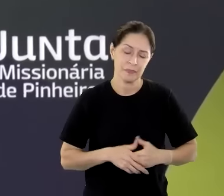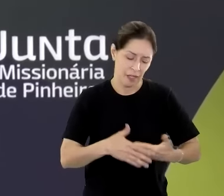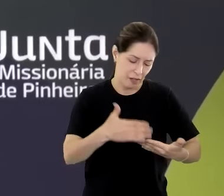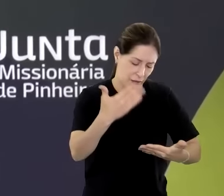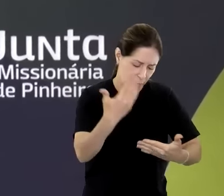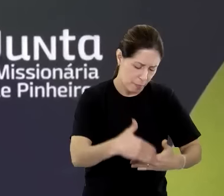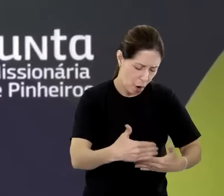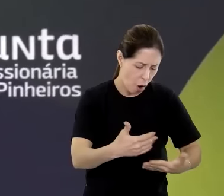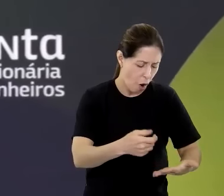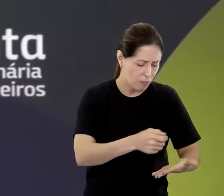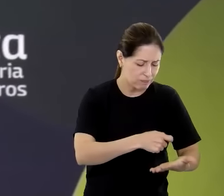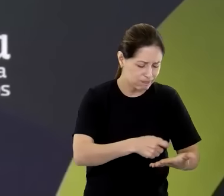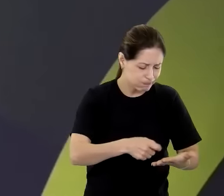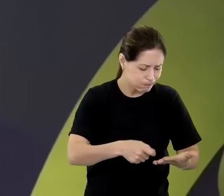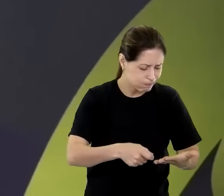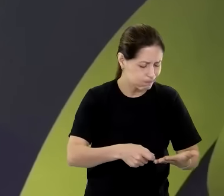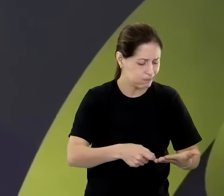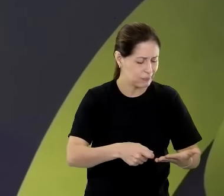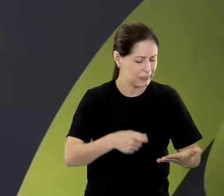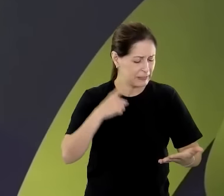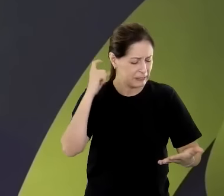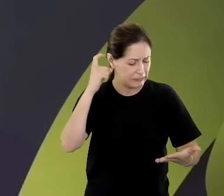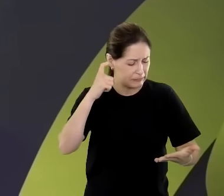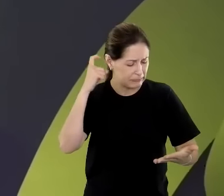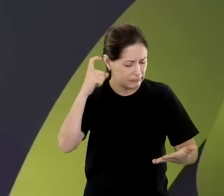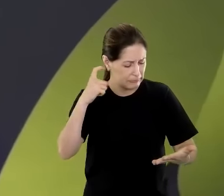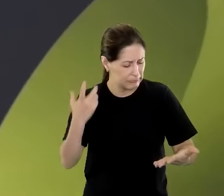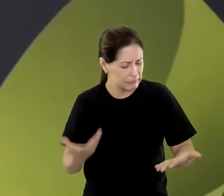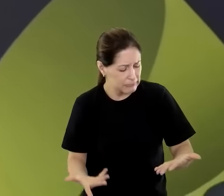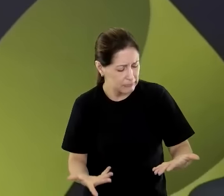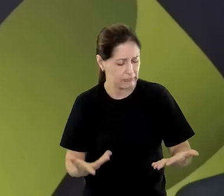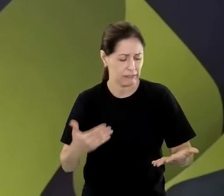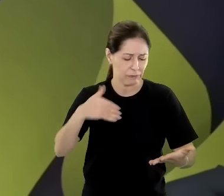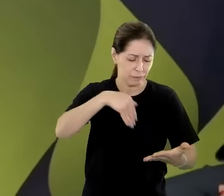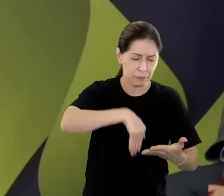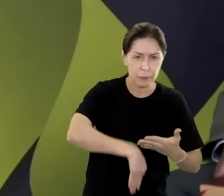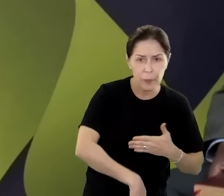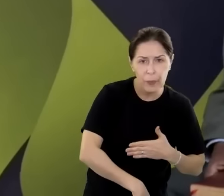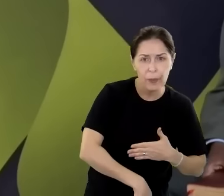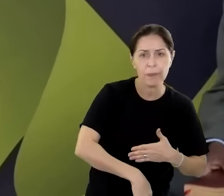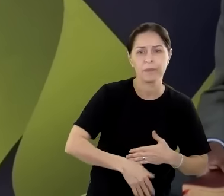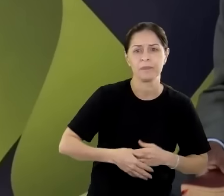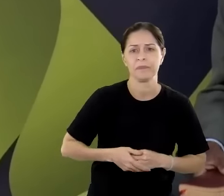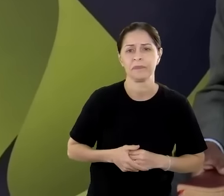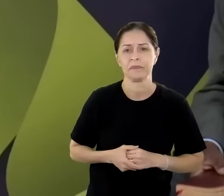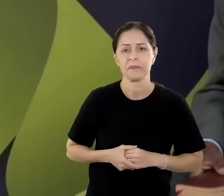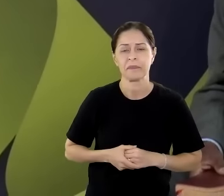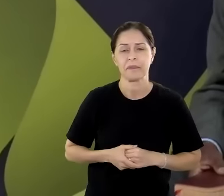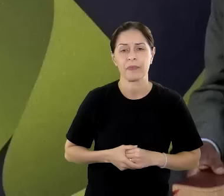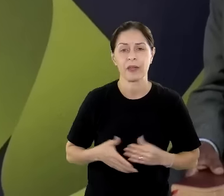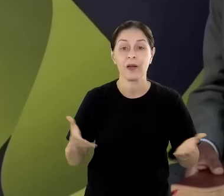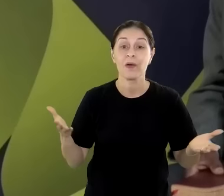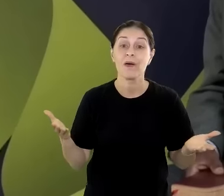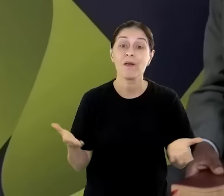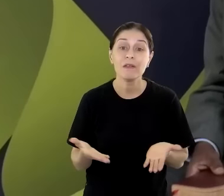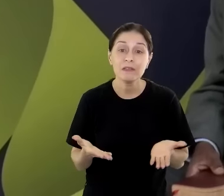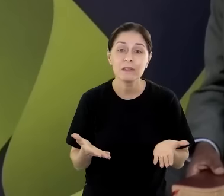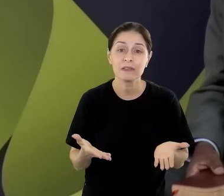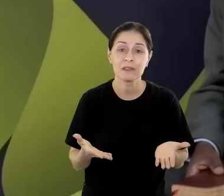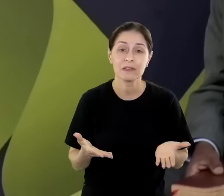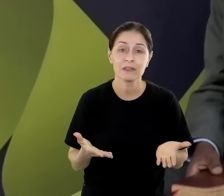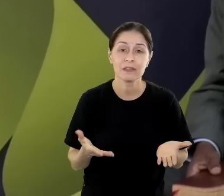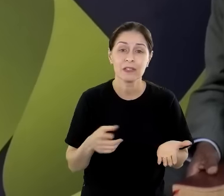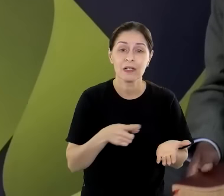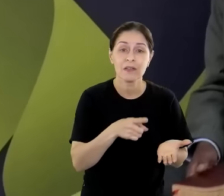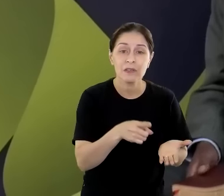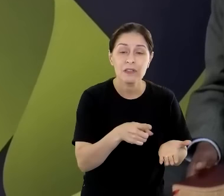exame, as mãos suam, o corpo treme e você não tem resultado positivo. Quem sabe hoje você possa